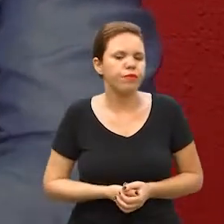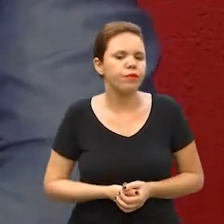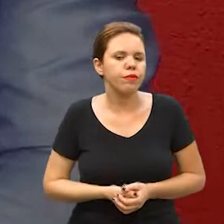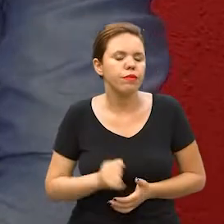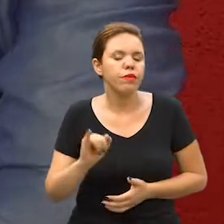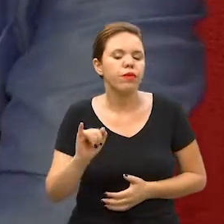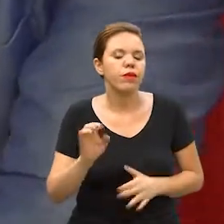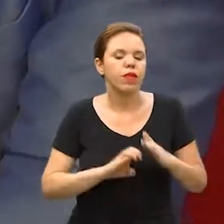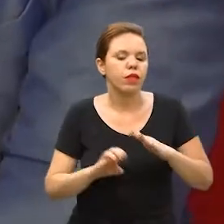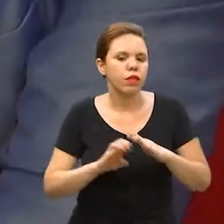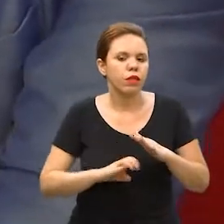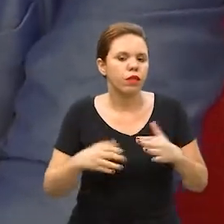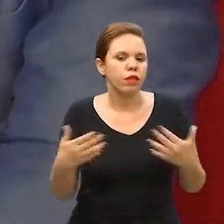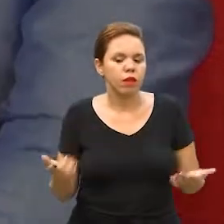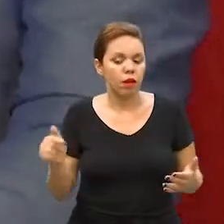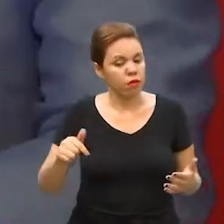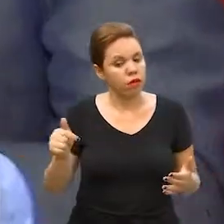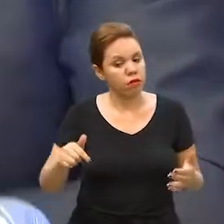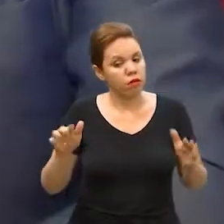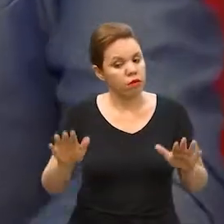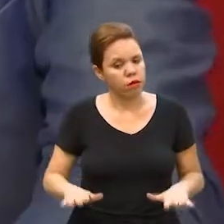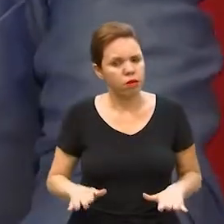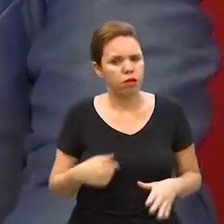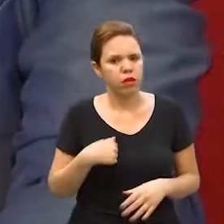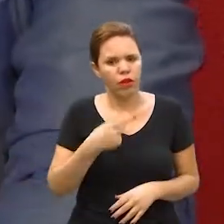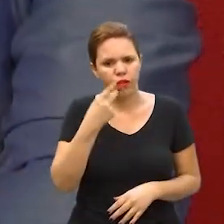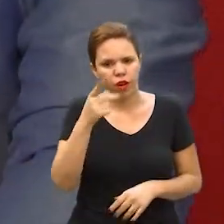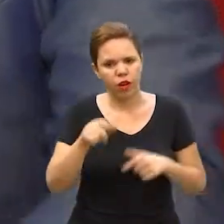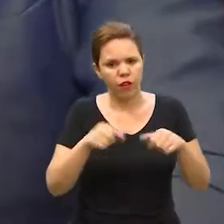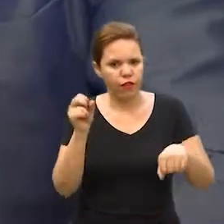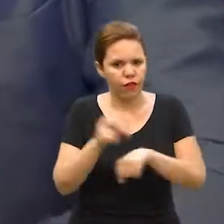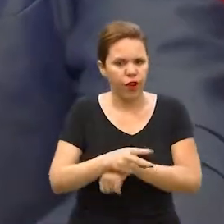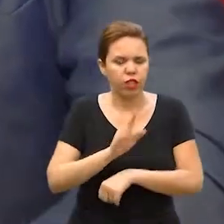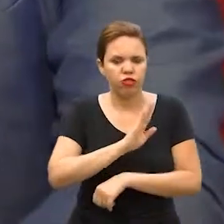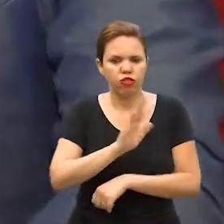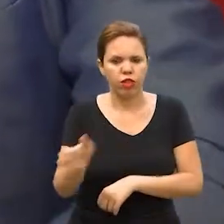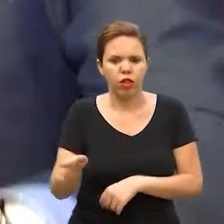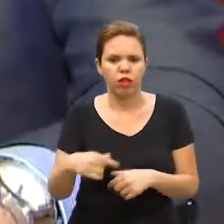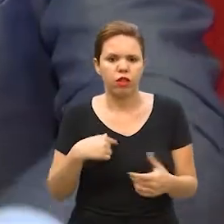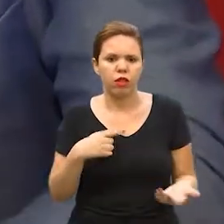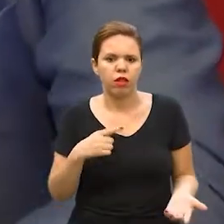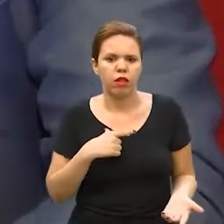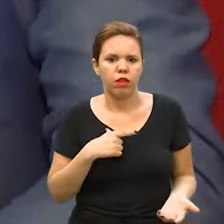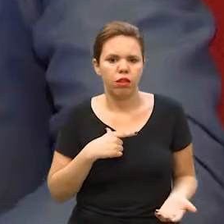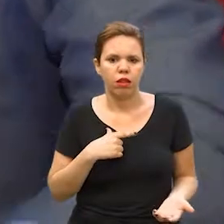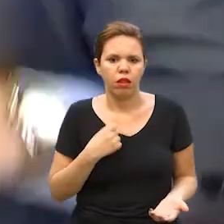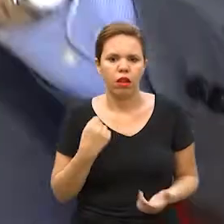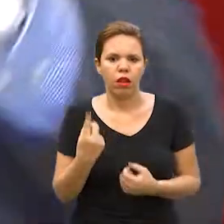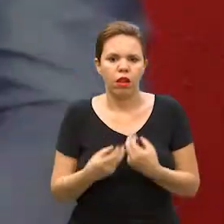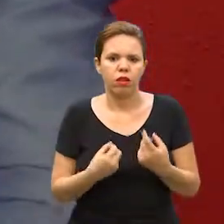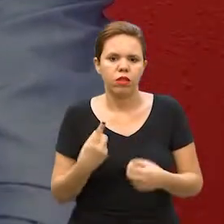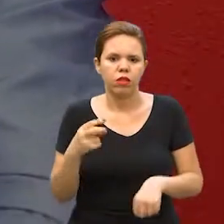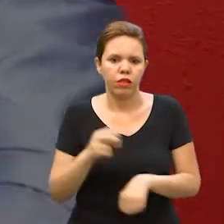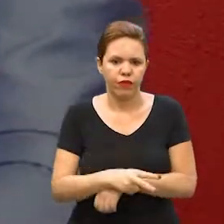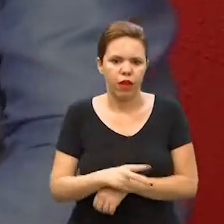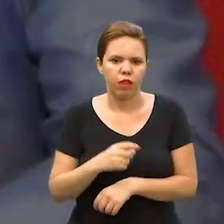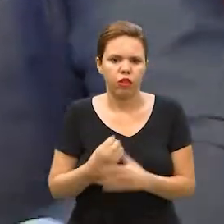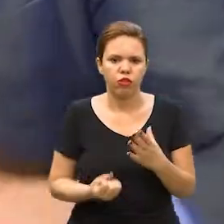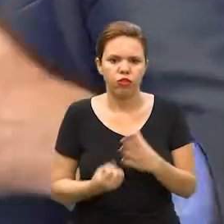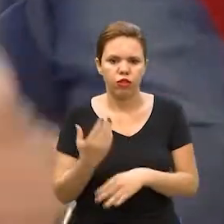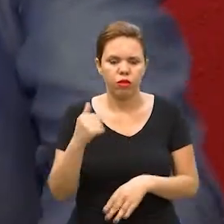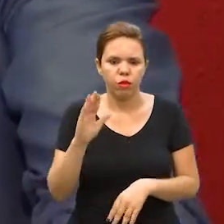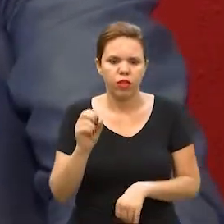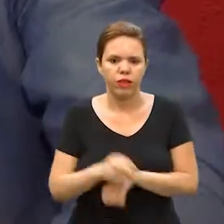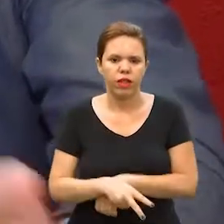se essas empresas estão aqui, e eu falando em empregos diretos, né, que estão gerando empregos diretos, cada um desses empregos estão gerando mais empregos.